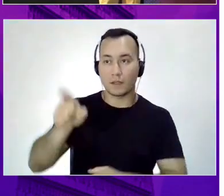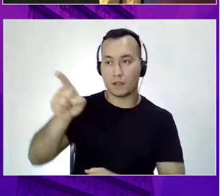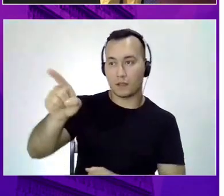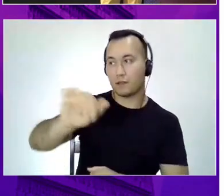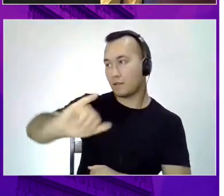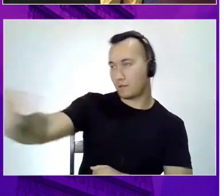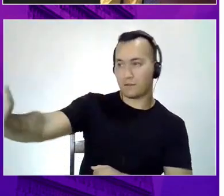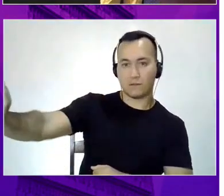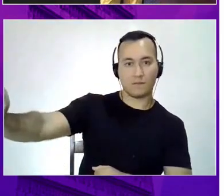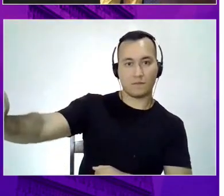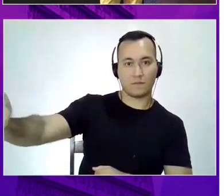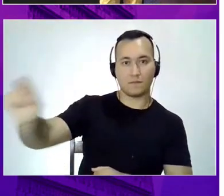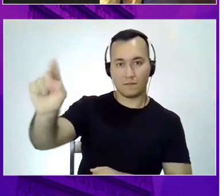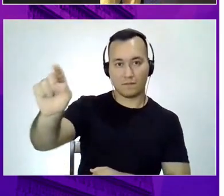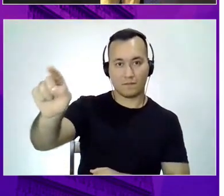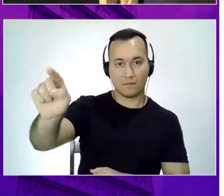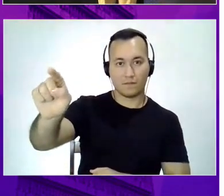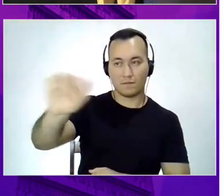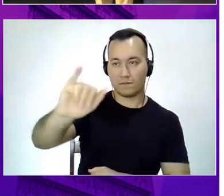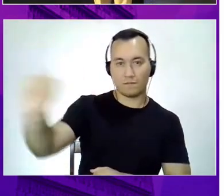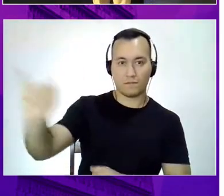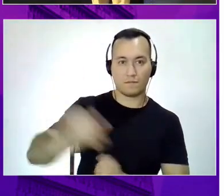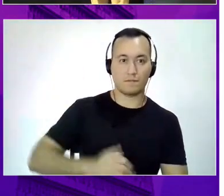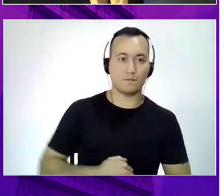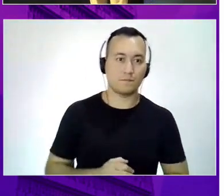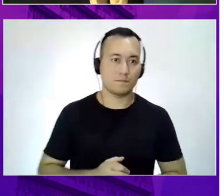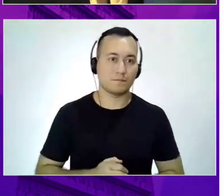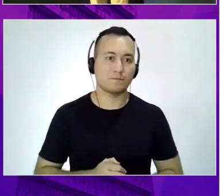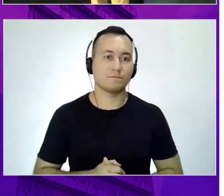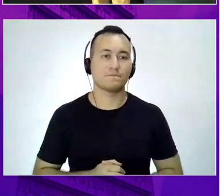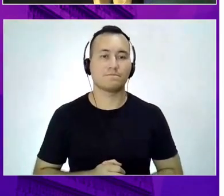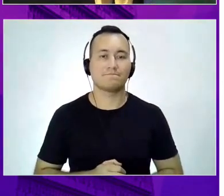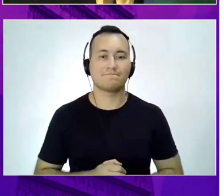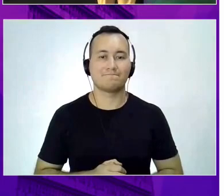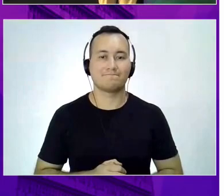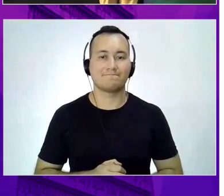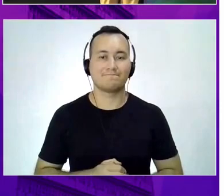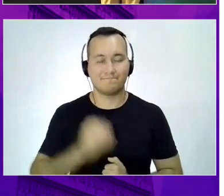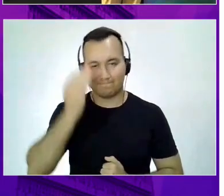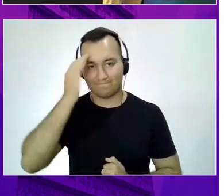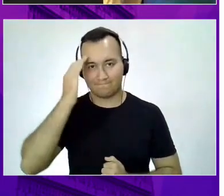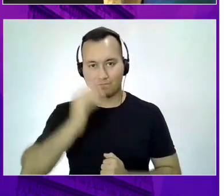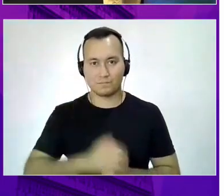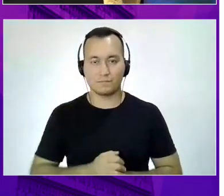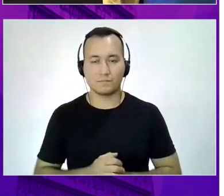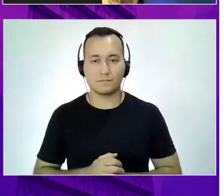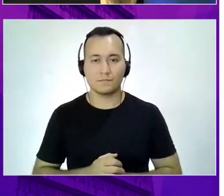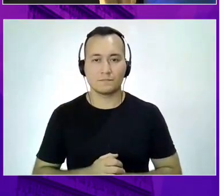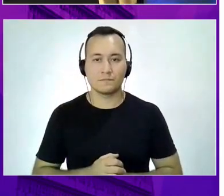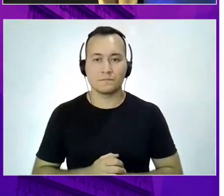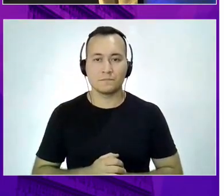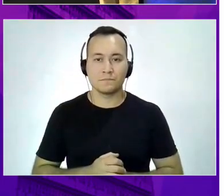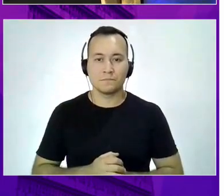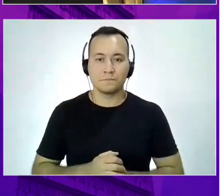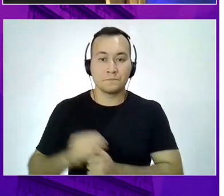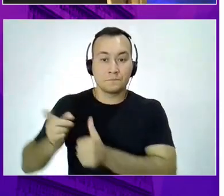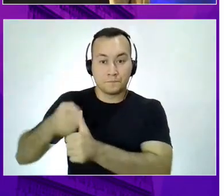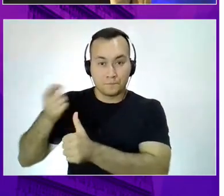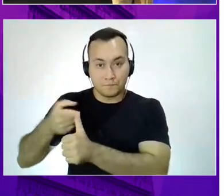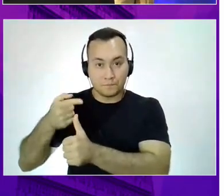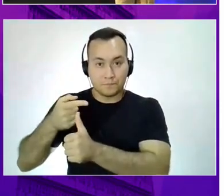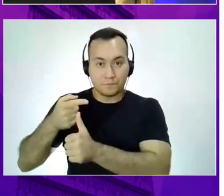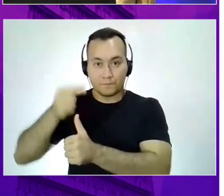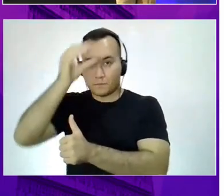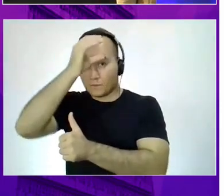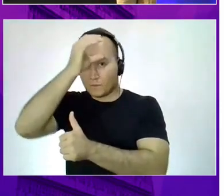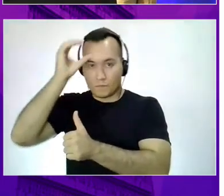gente processa essa notificação e manda para o webhook do cliente. Né? Dentro desse contexto aqui,